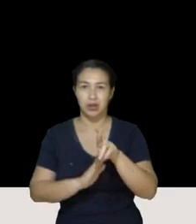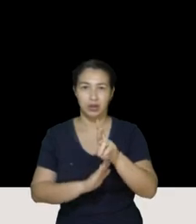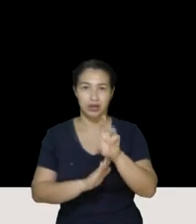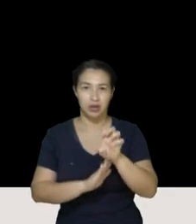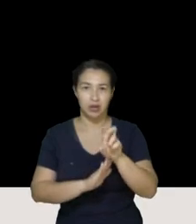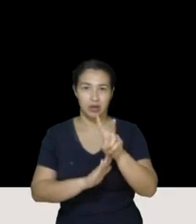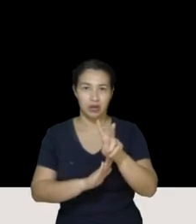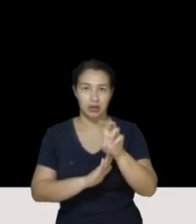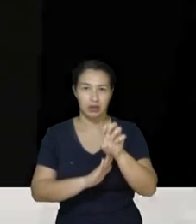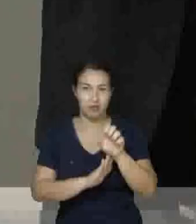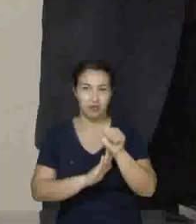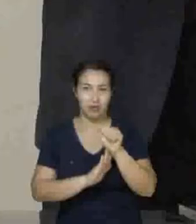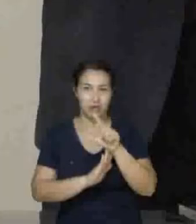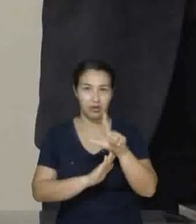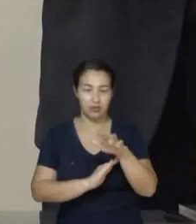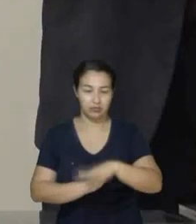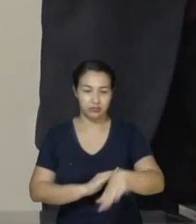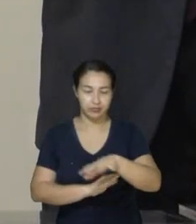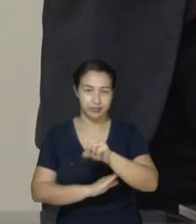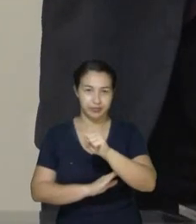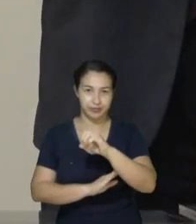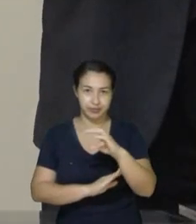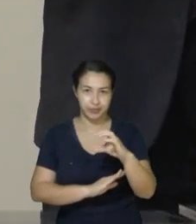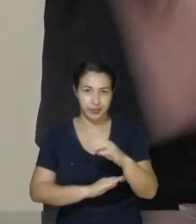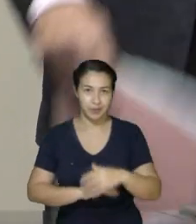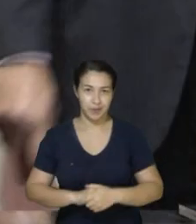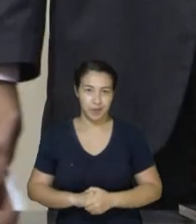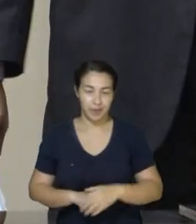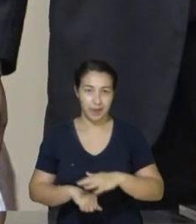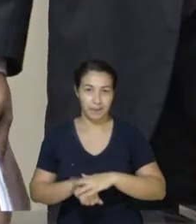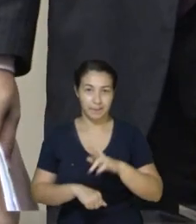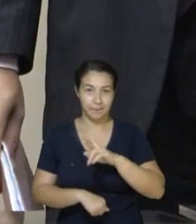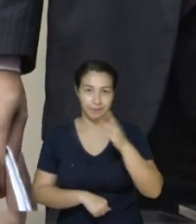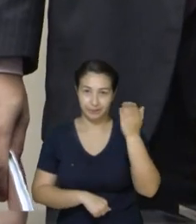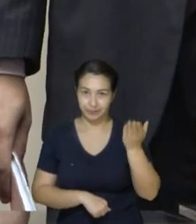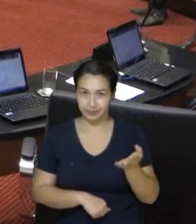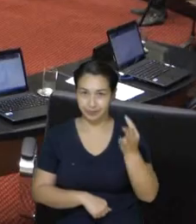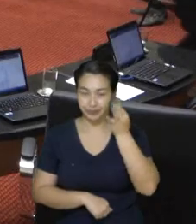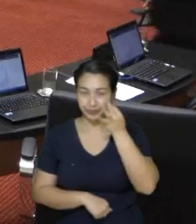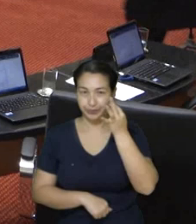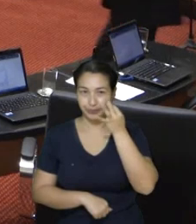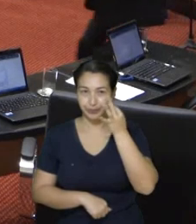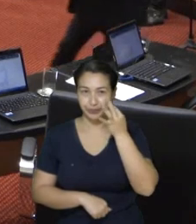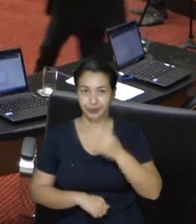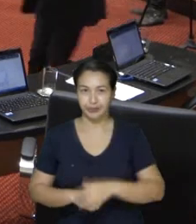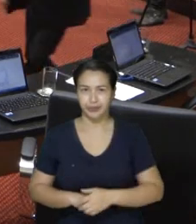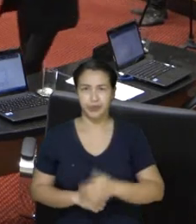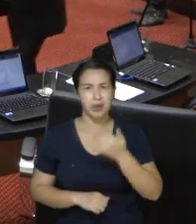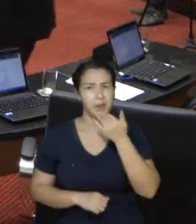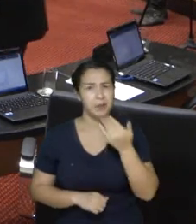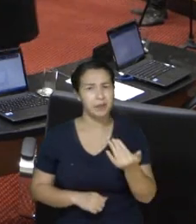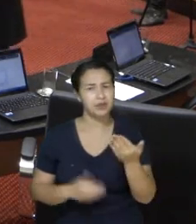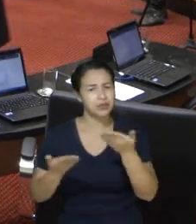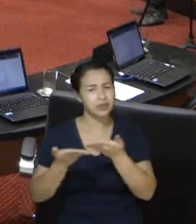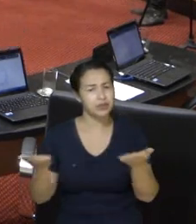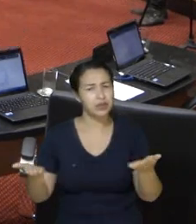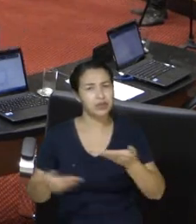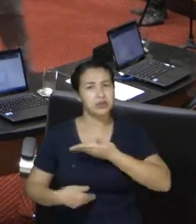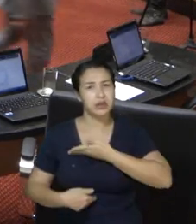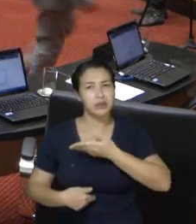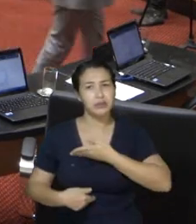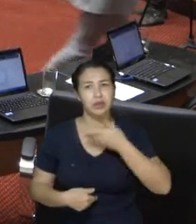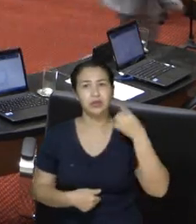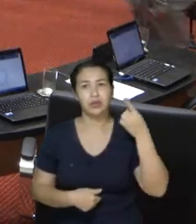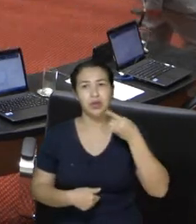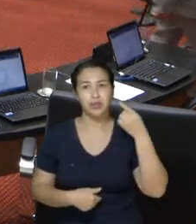Santa Catarina. Em discussão. Senhor presidente. Com a palavra o autor do projeto. Solicito aos nobres pares deputados